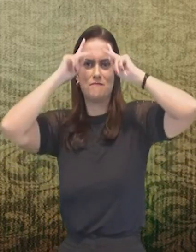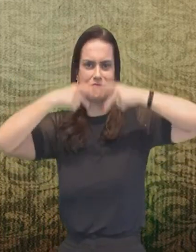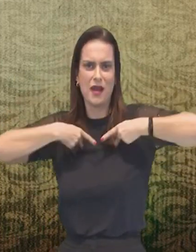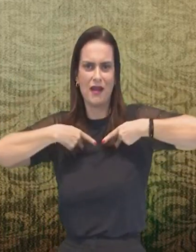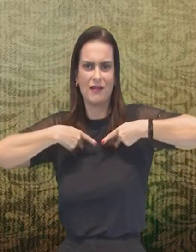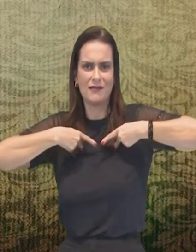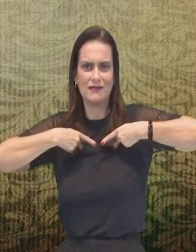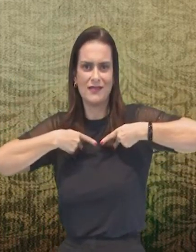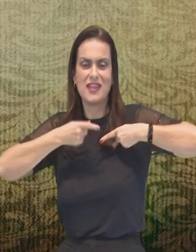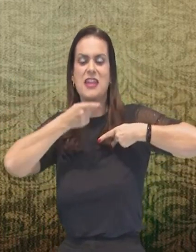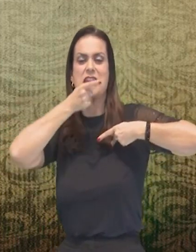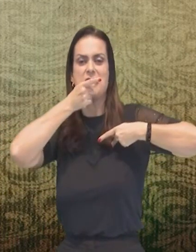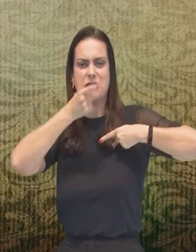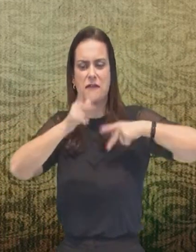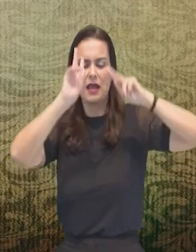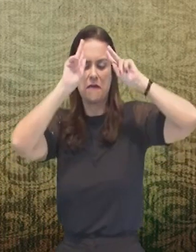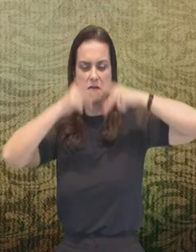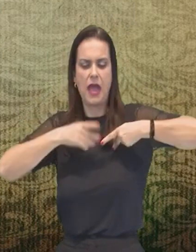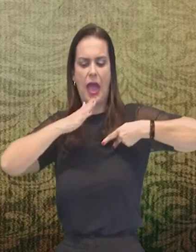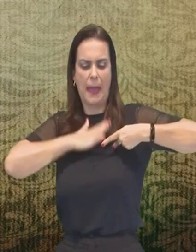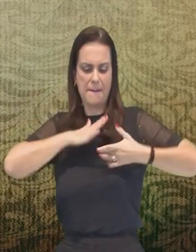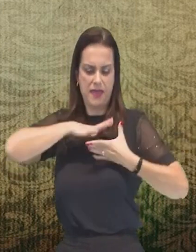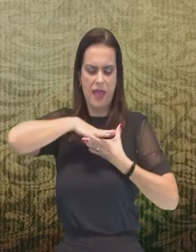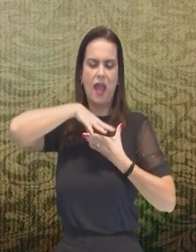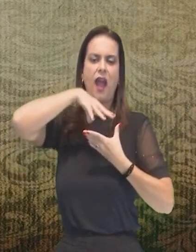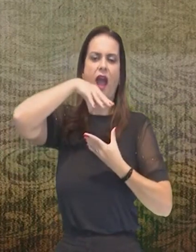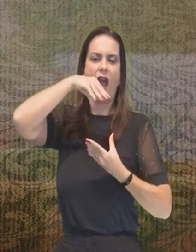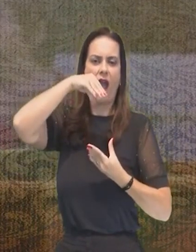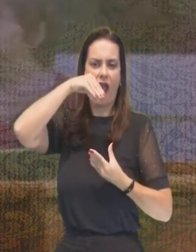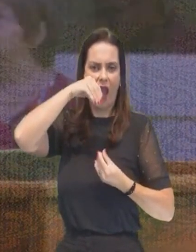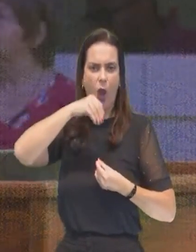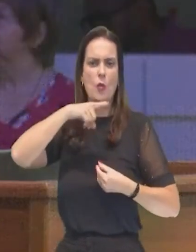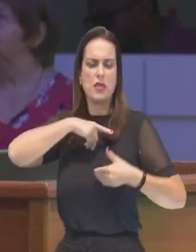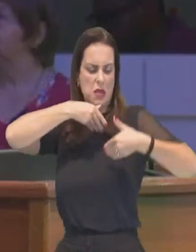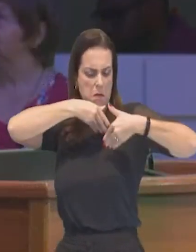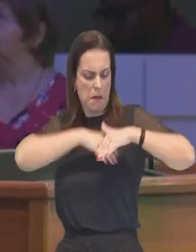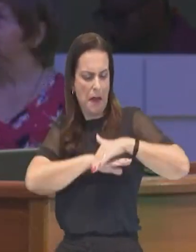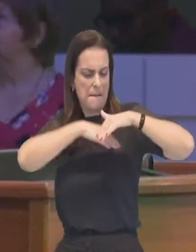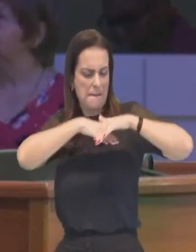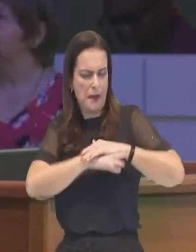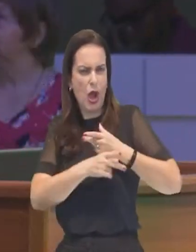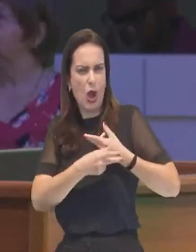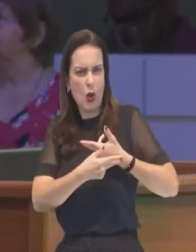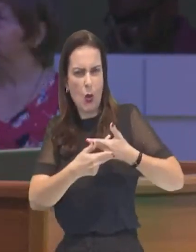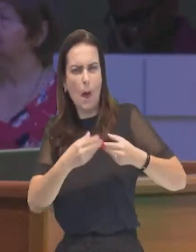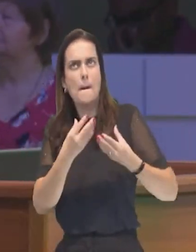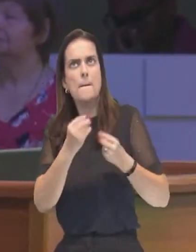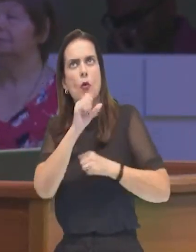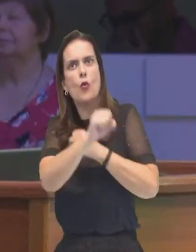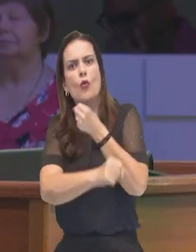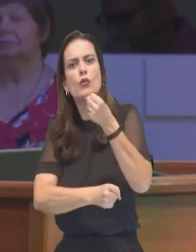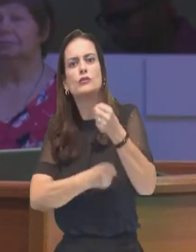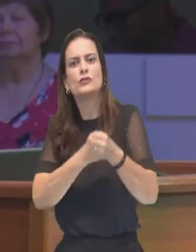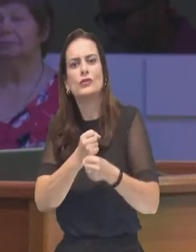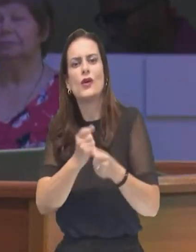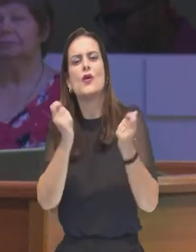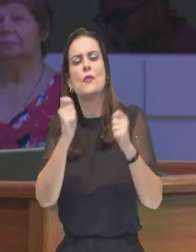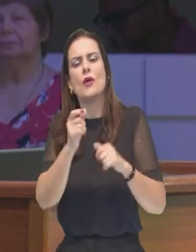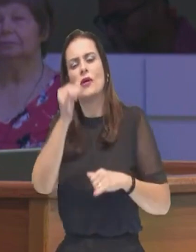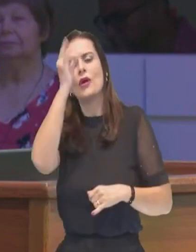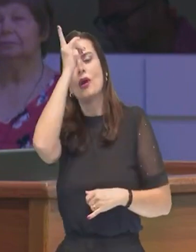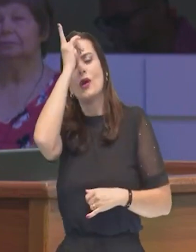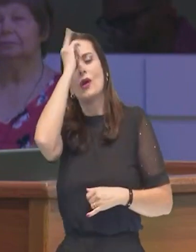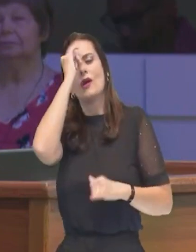eu direi à minha alma: tens em depósito muitos bens para muitos anos, descansa,